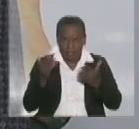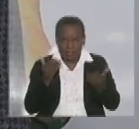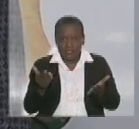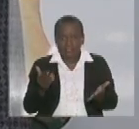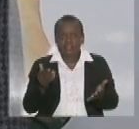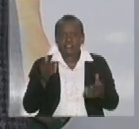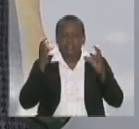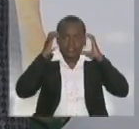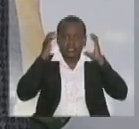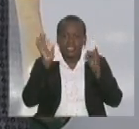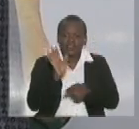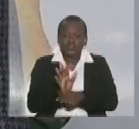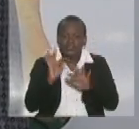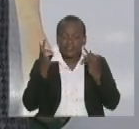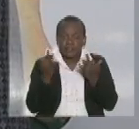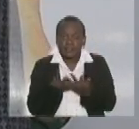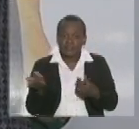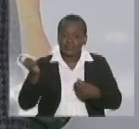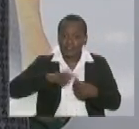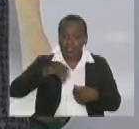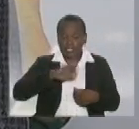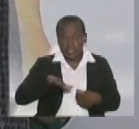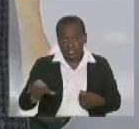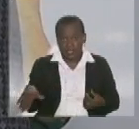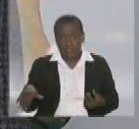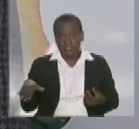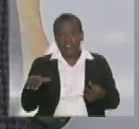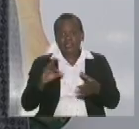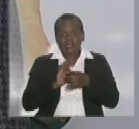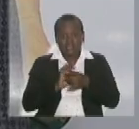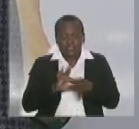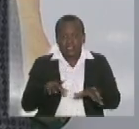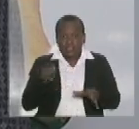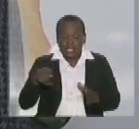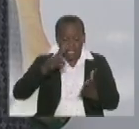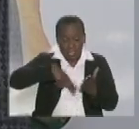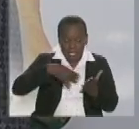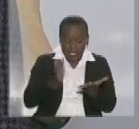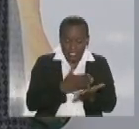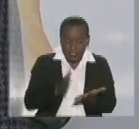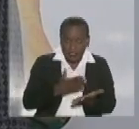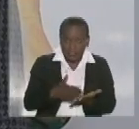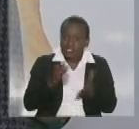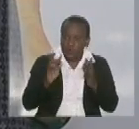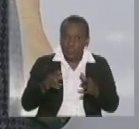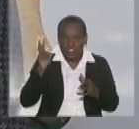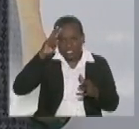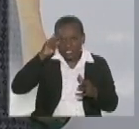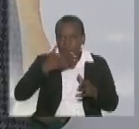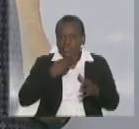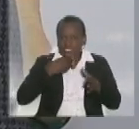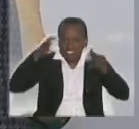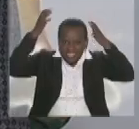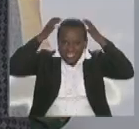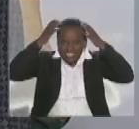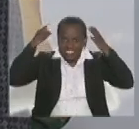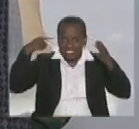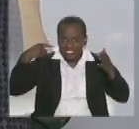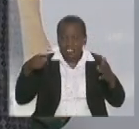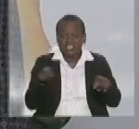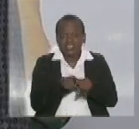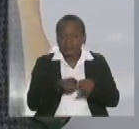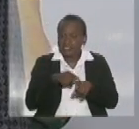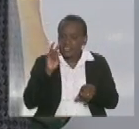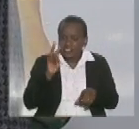essa ajuda a família a resgatar a criança é até delas permitir ler livros como Menino Maluquinho, entre outros, e